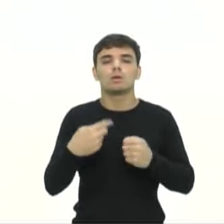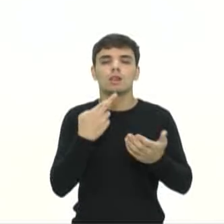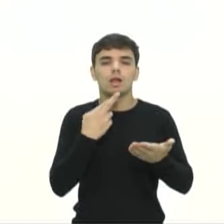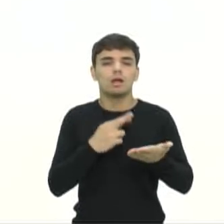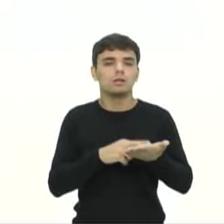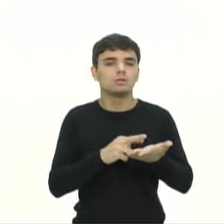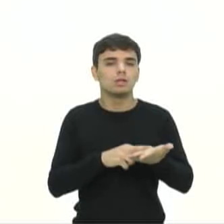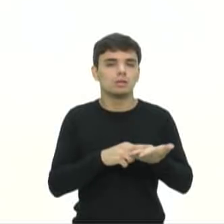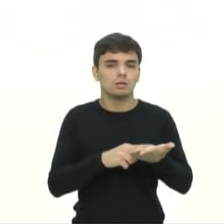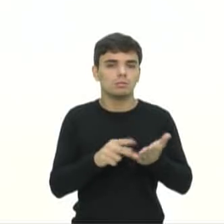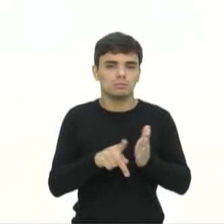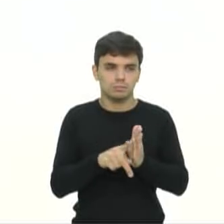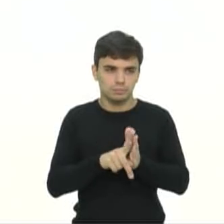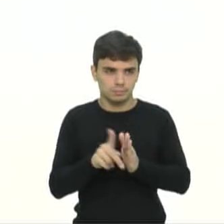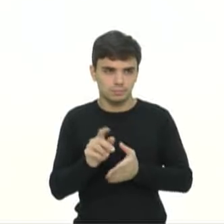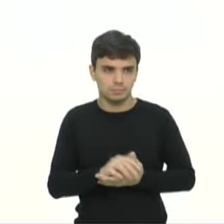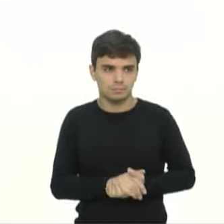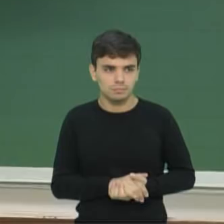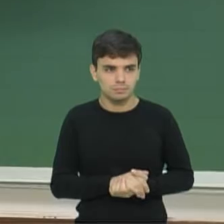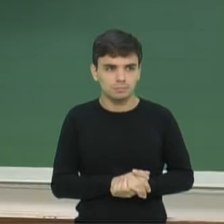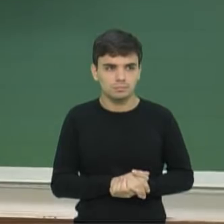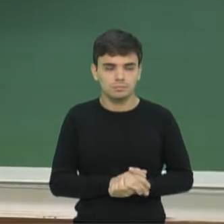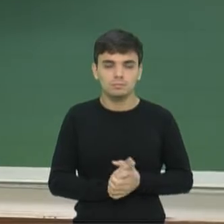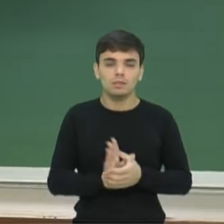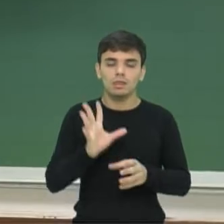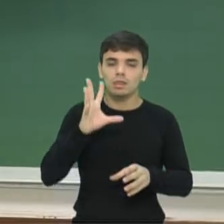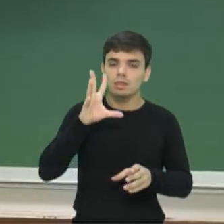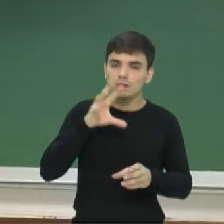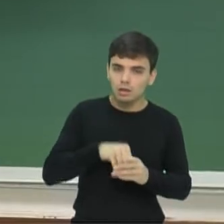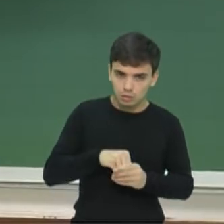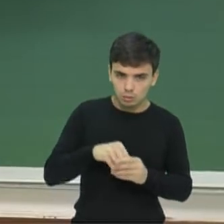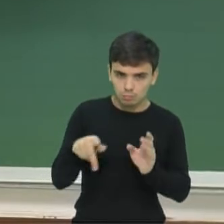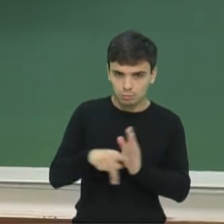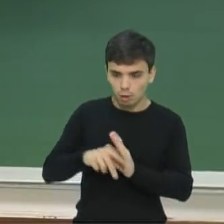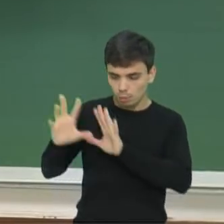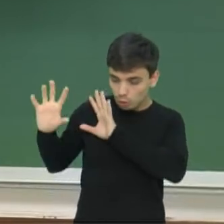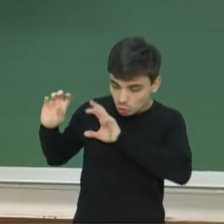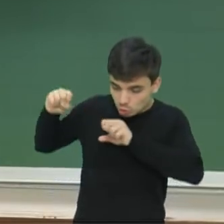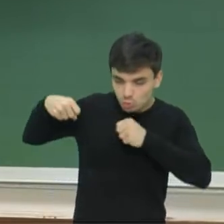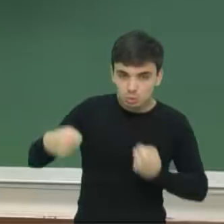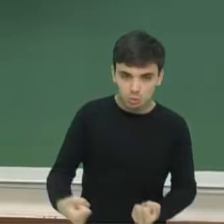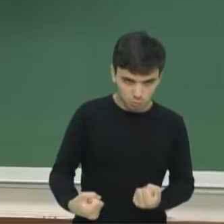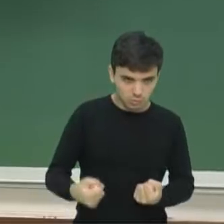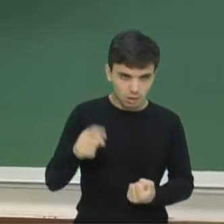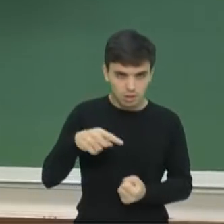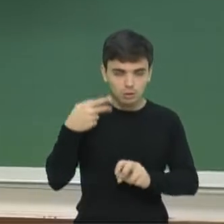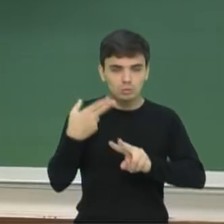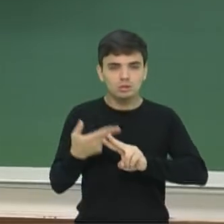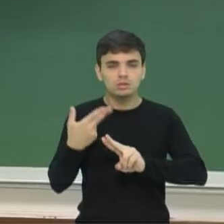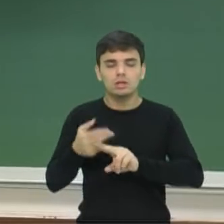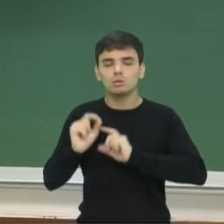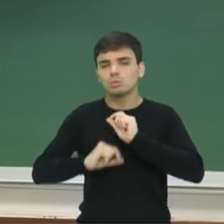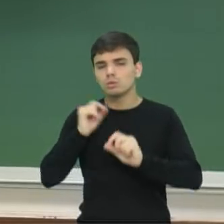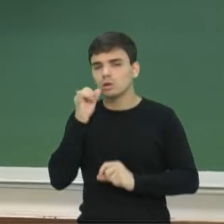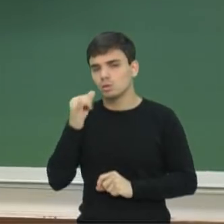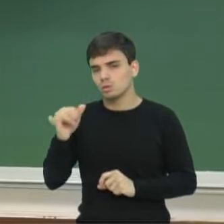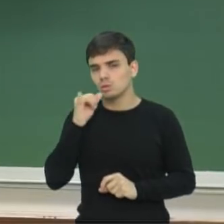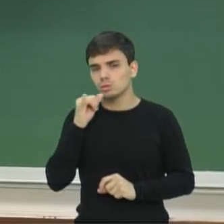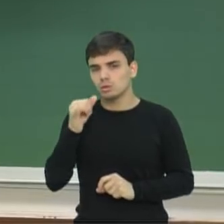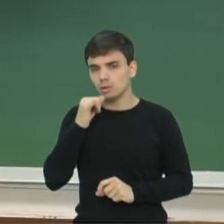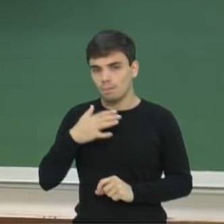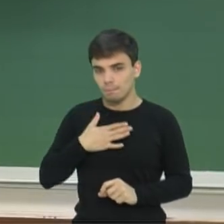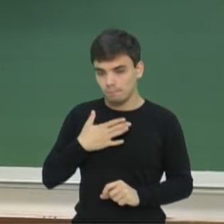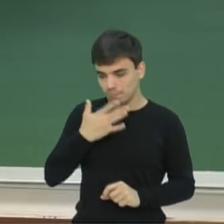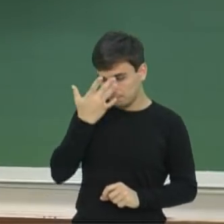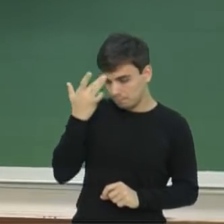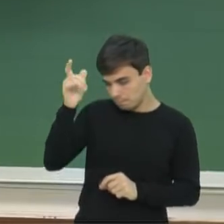do Seiuku Zeiyo, né? Então, dentro do judô, muitas vezes é utilizado a energia que o meu